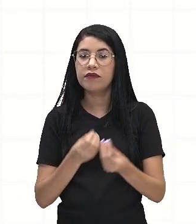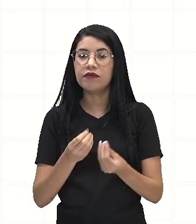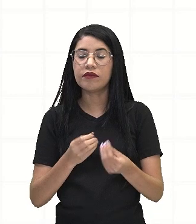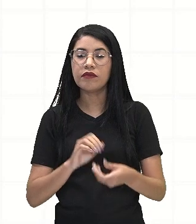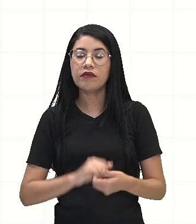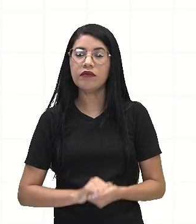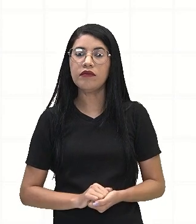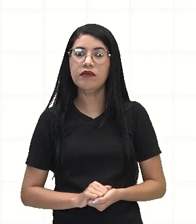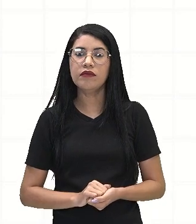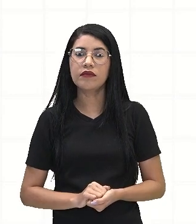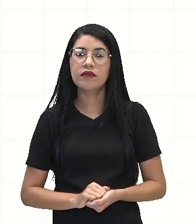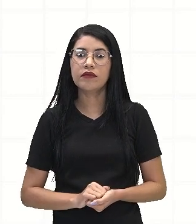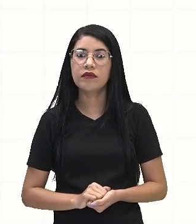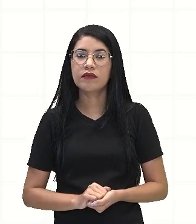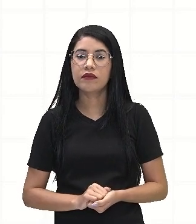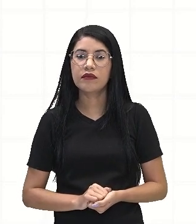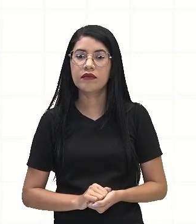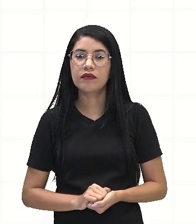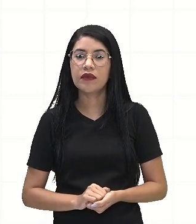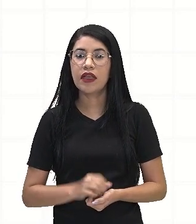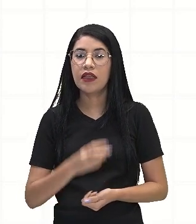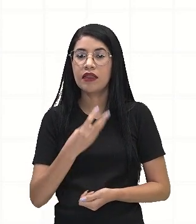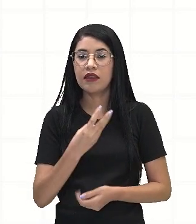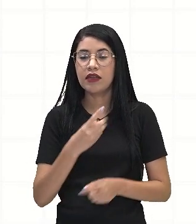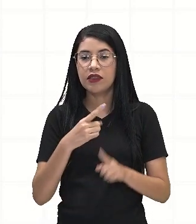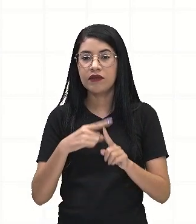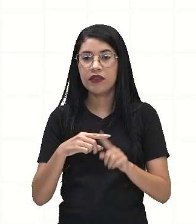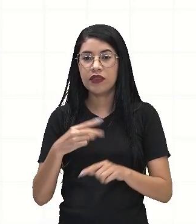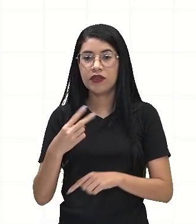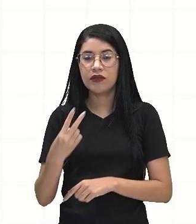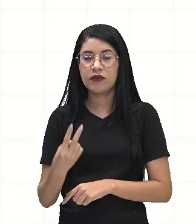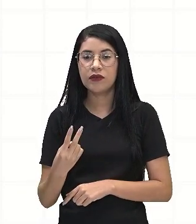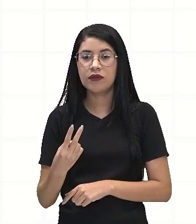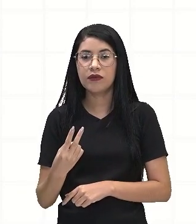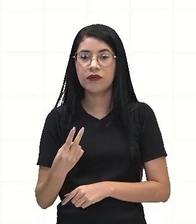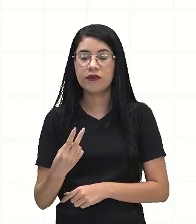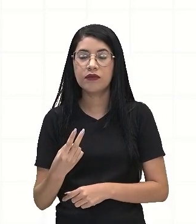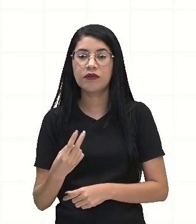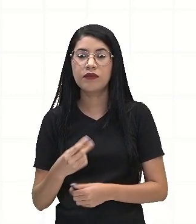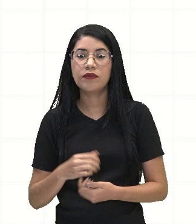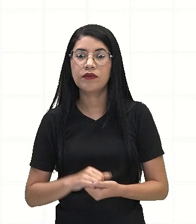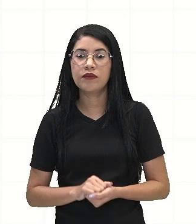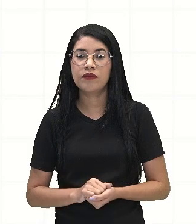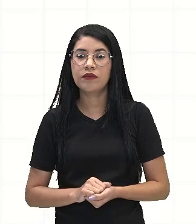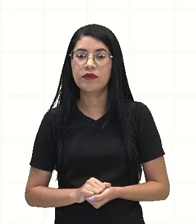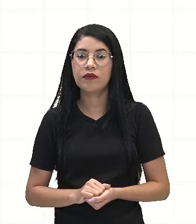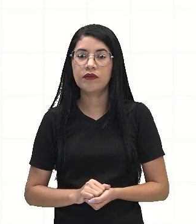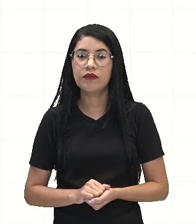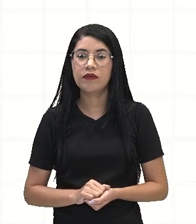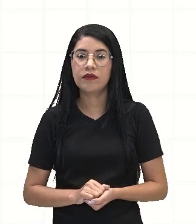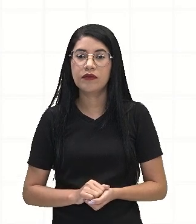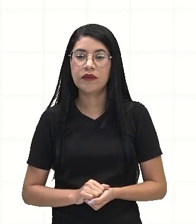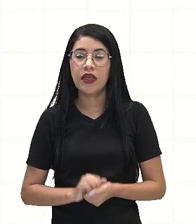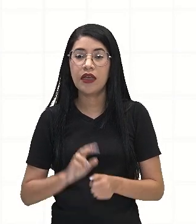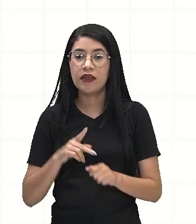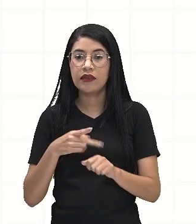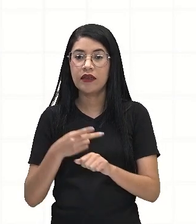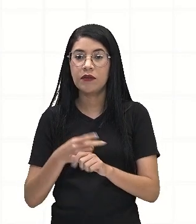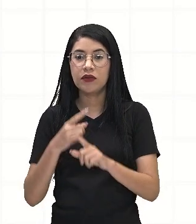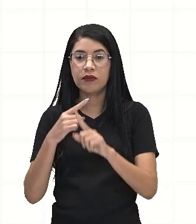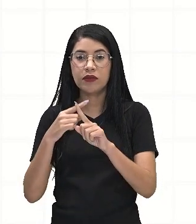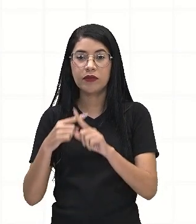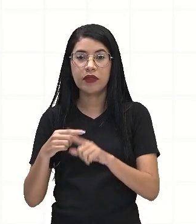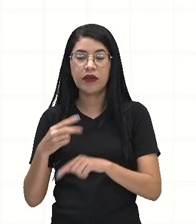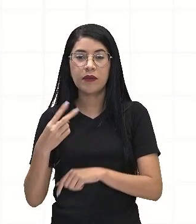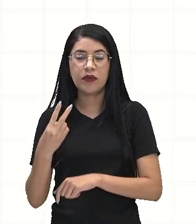que é exatamente a multiplicação de 3 por 2, né? 3 vezes 2 iria dar 6. E aí depois eu multiplico